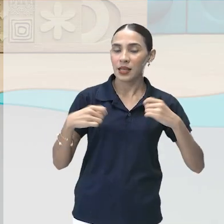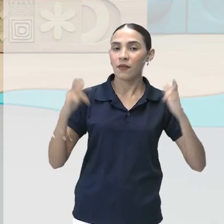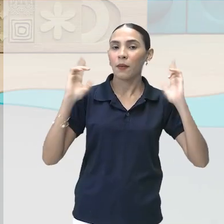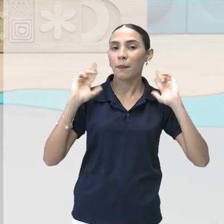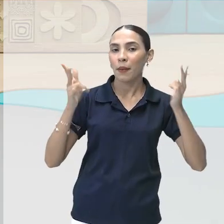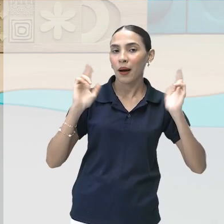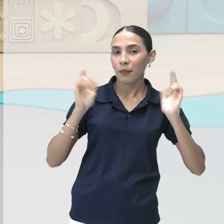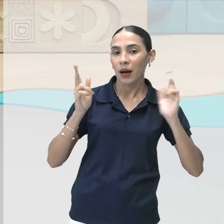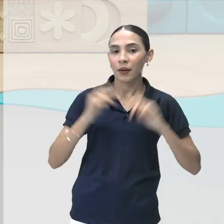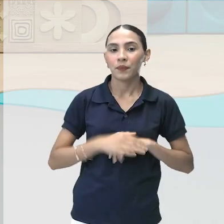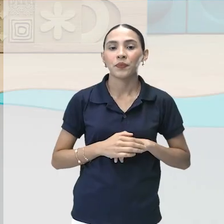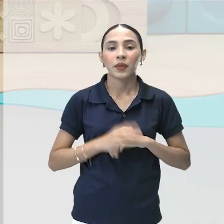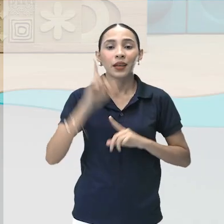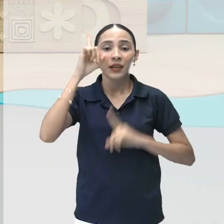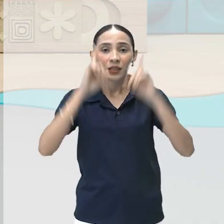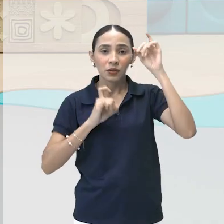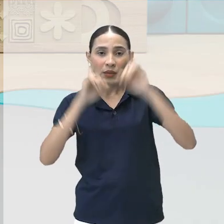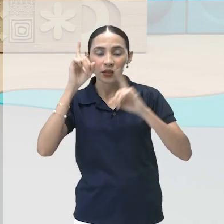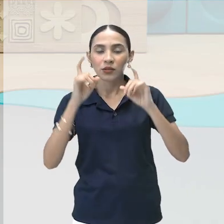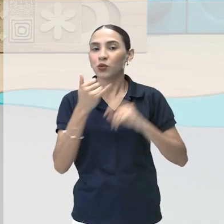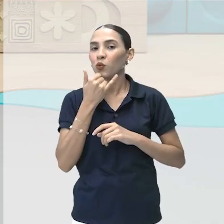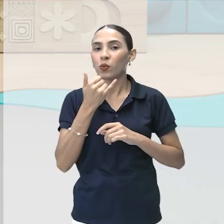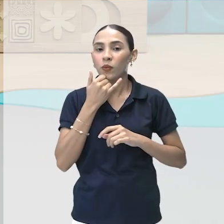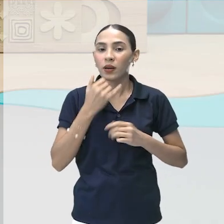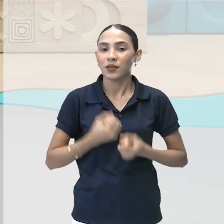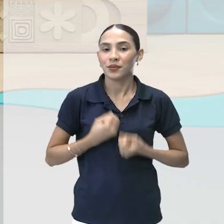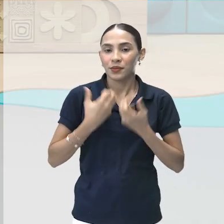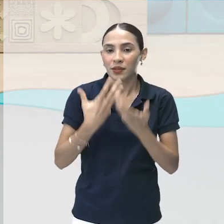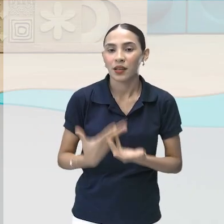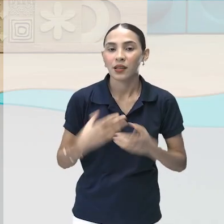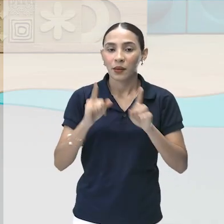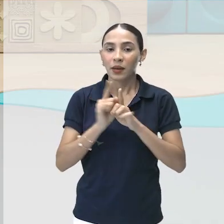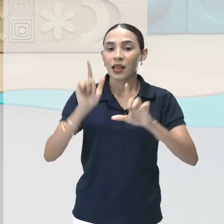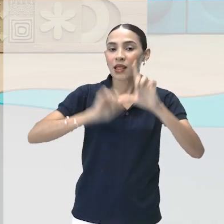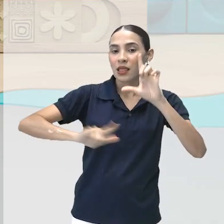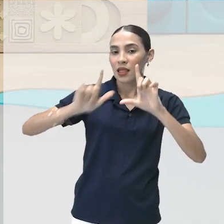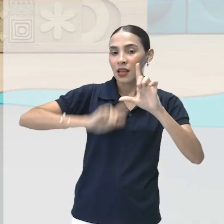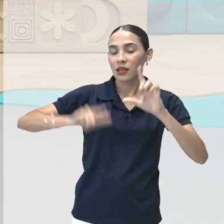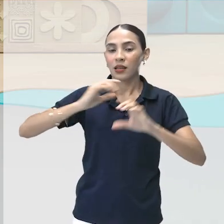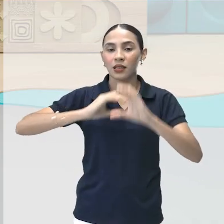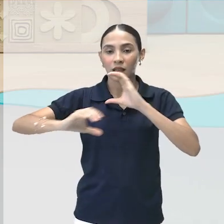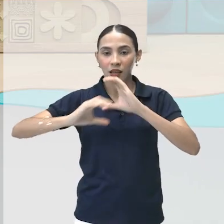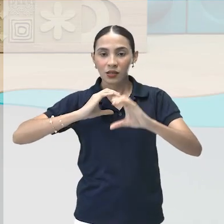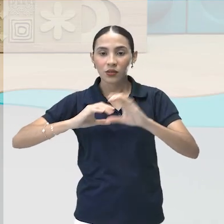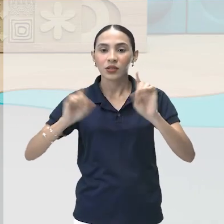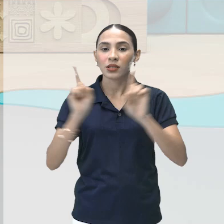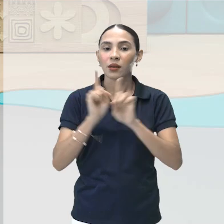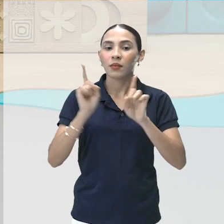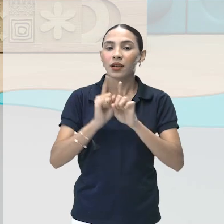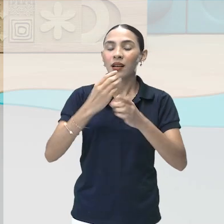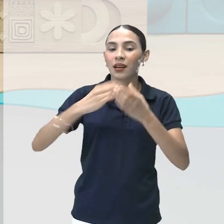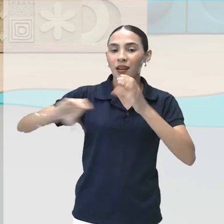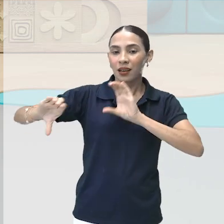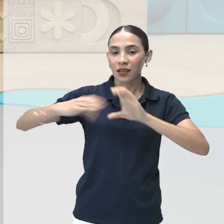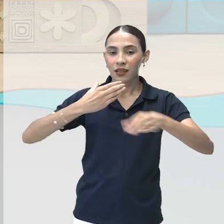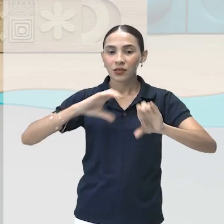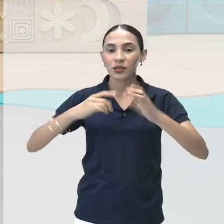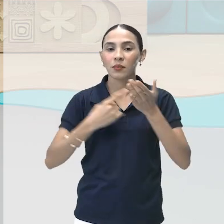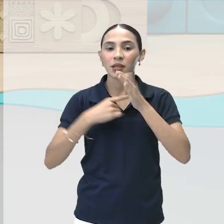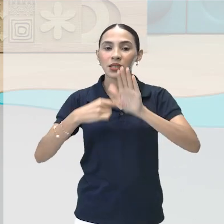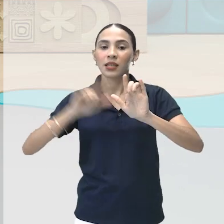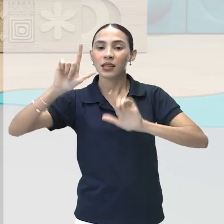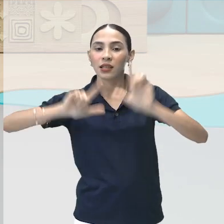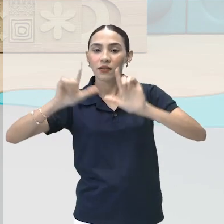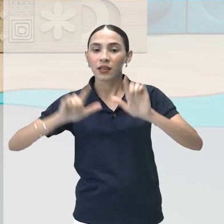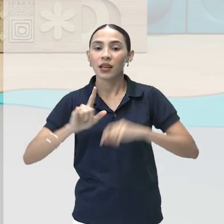possível. As expressões populares retiradas das letras das canções apresentadas no programa,